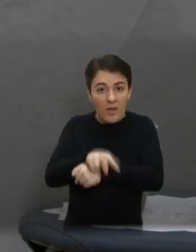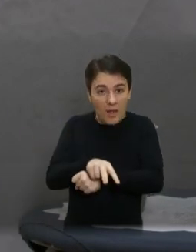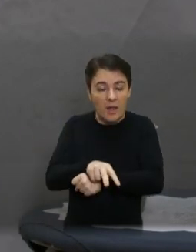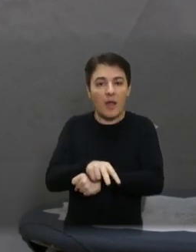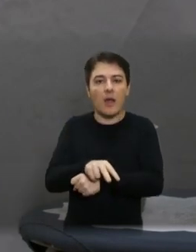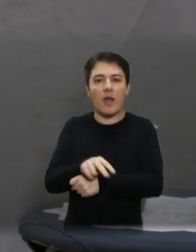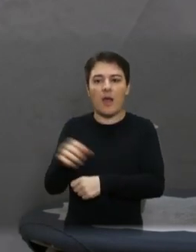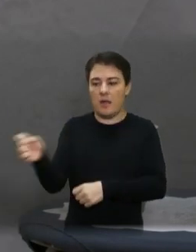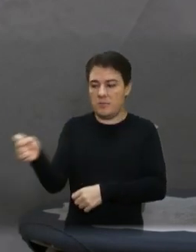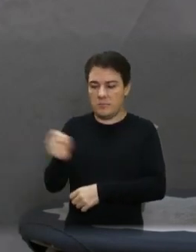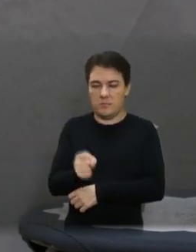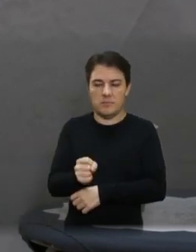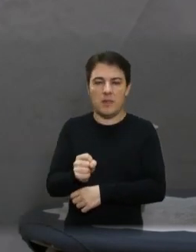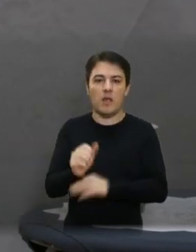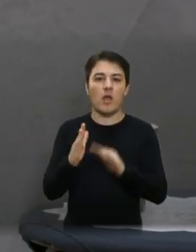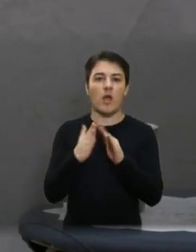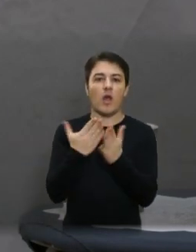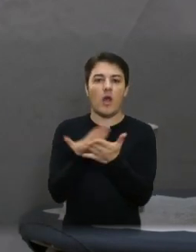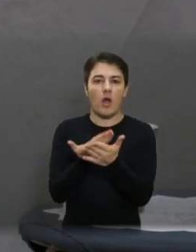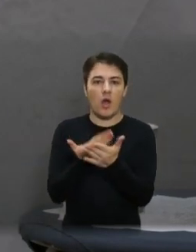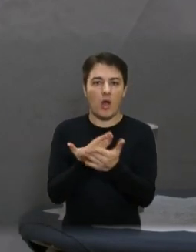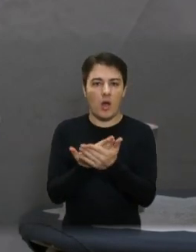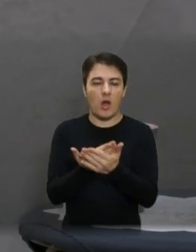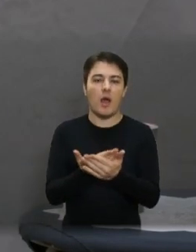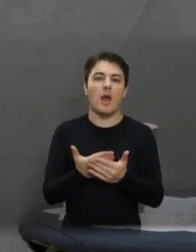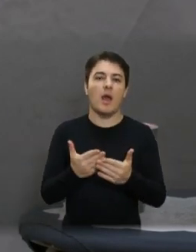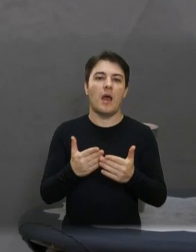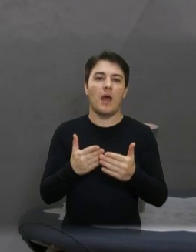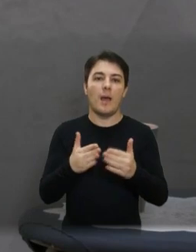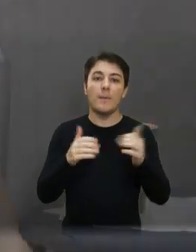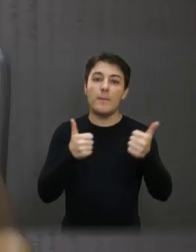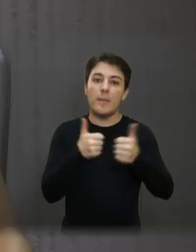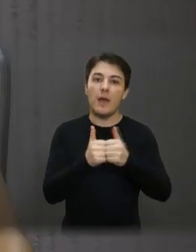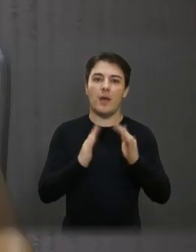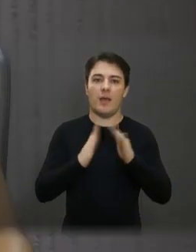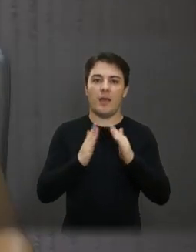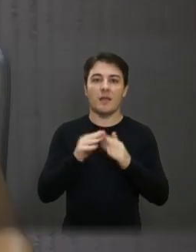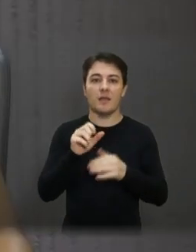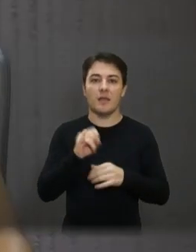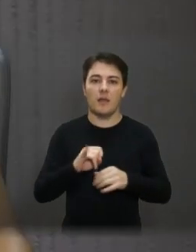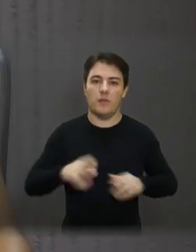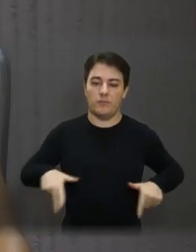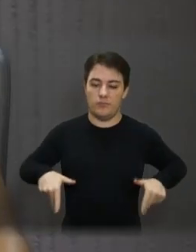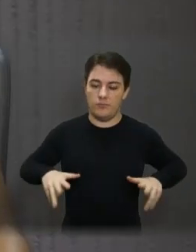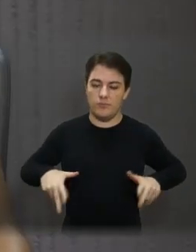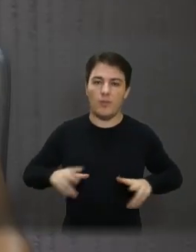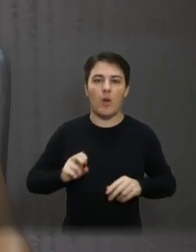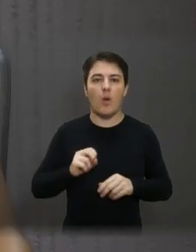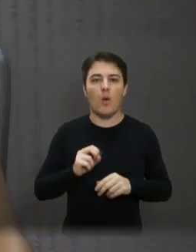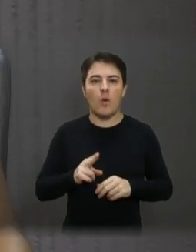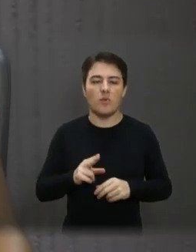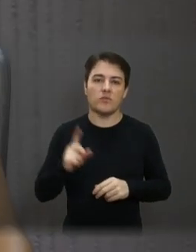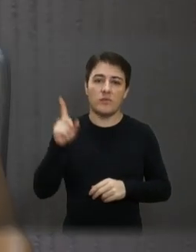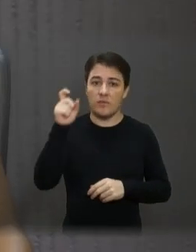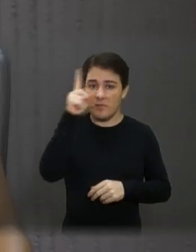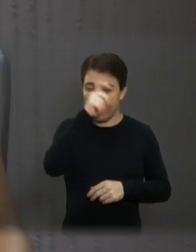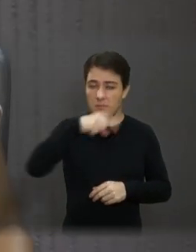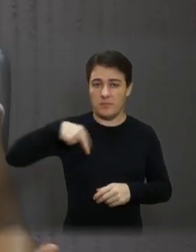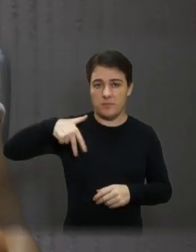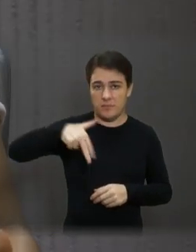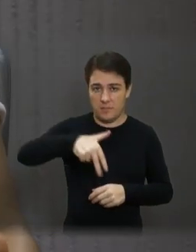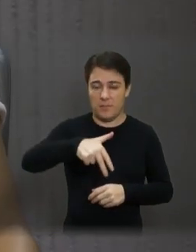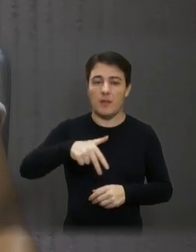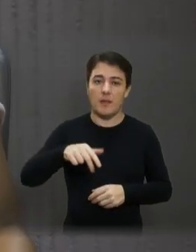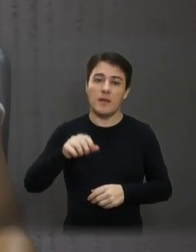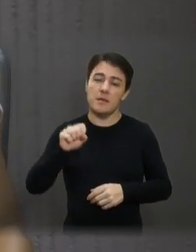no estabelecimento de ensino mais próximo da sua residência é isso é muito importante para Araraquara né Nós precisamos olhar